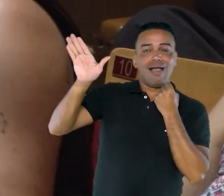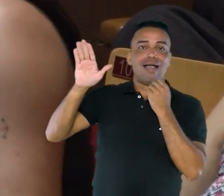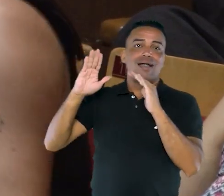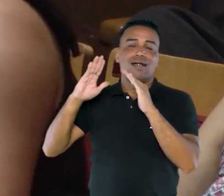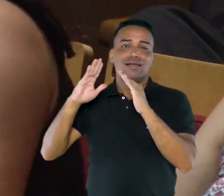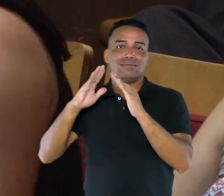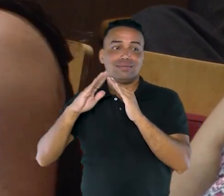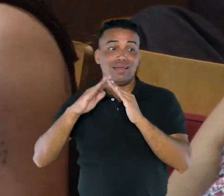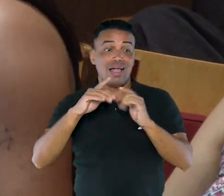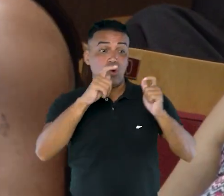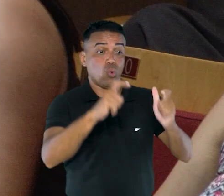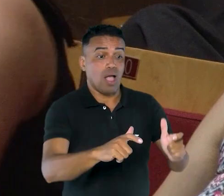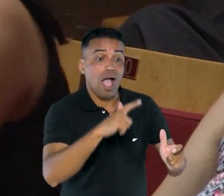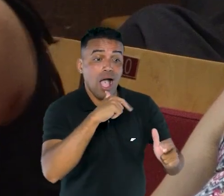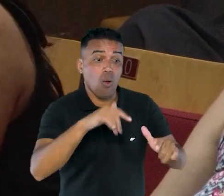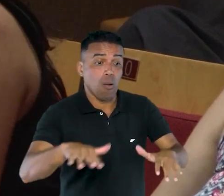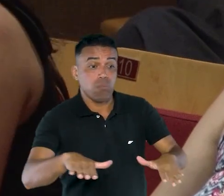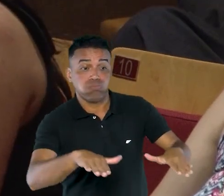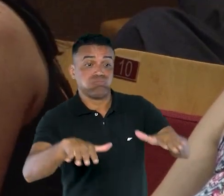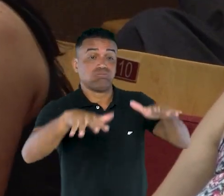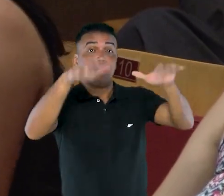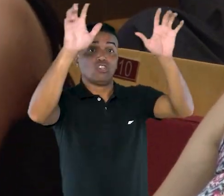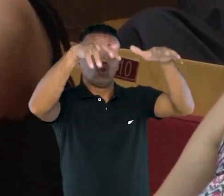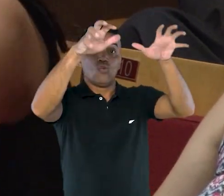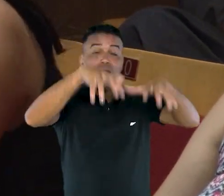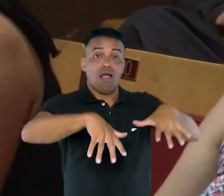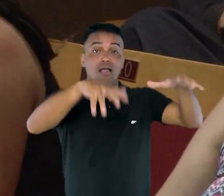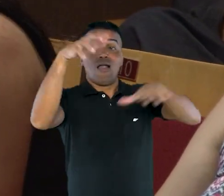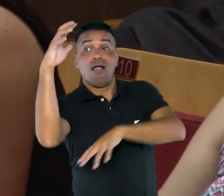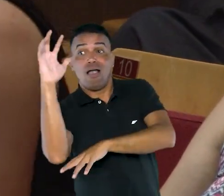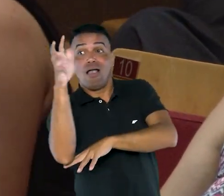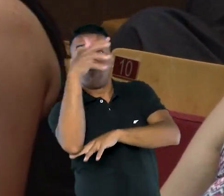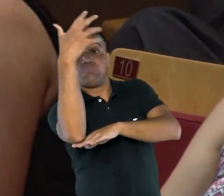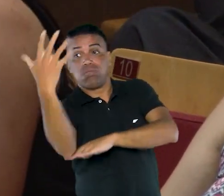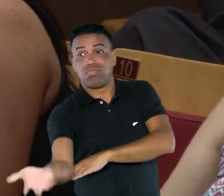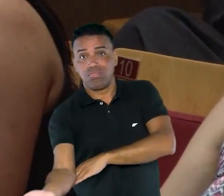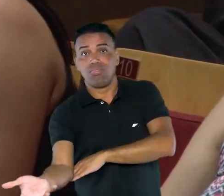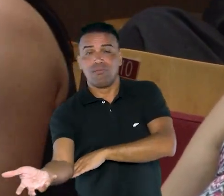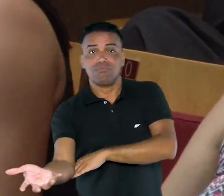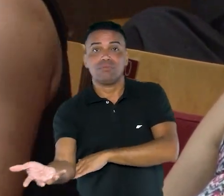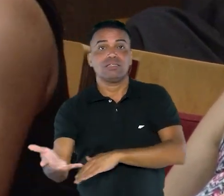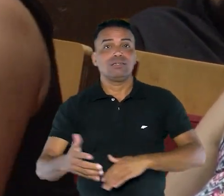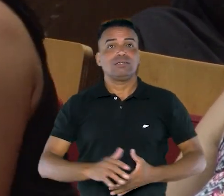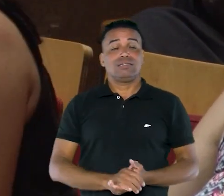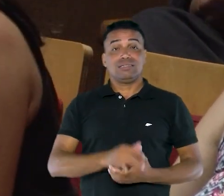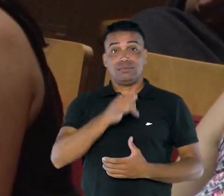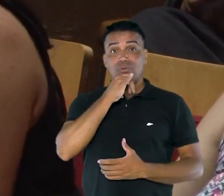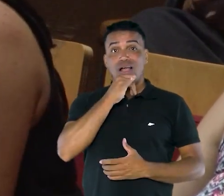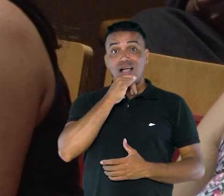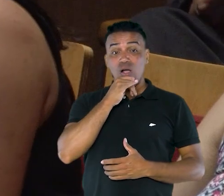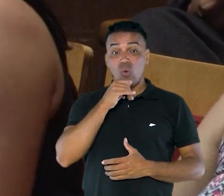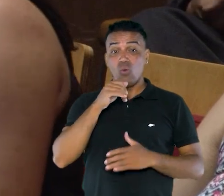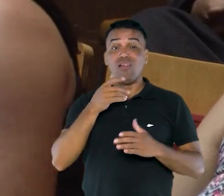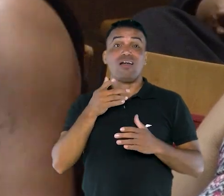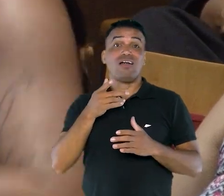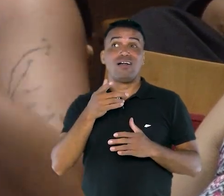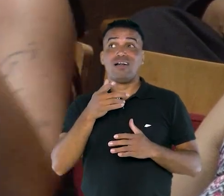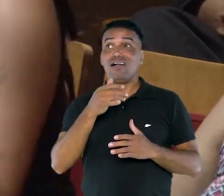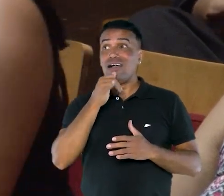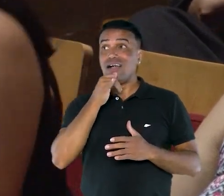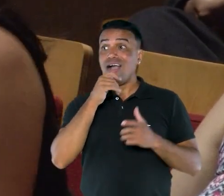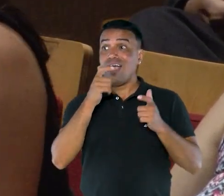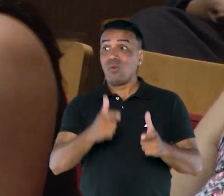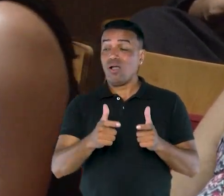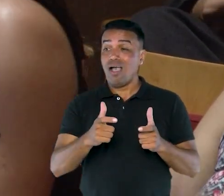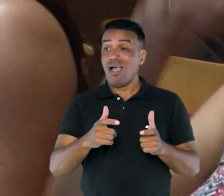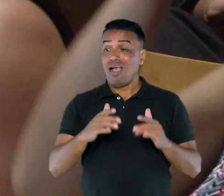casa, no ambiente alagado, será que ia ter alguma árvore ia cair pelo caminho? Quem mora em uma área sensível ia pensar como é que minha